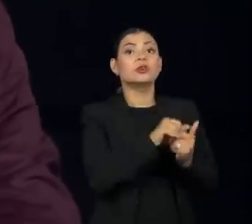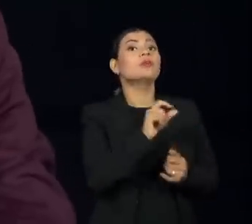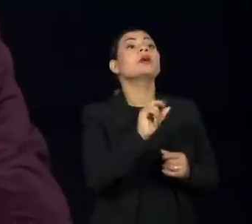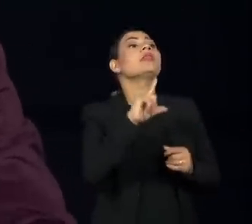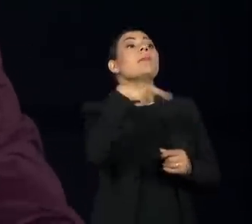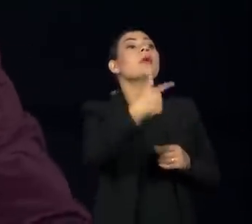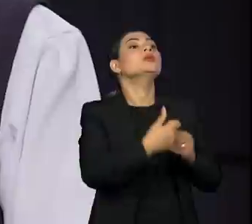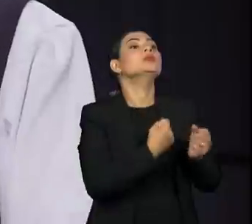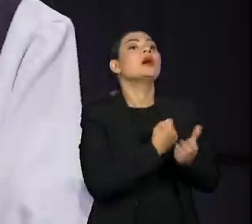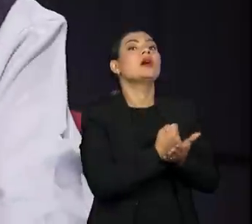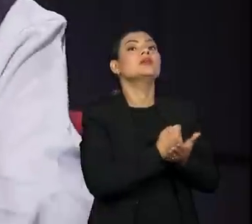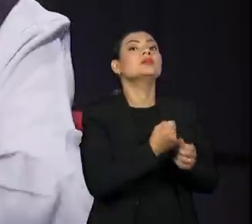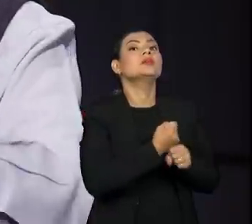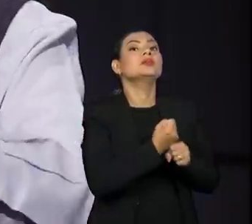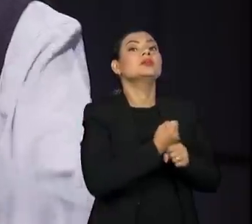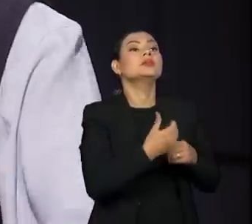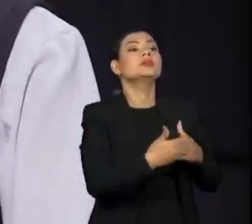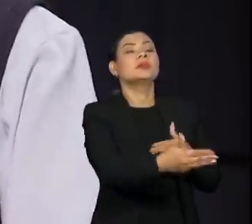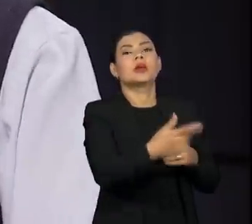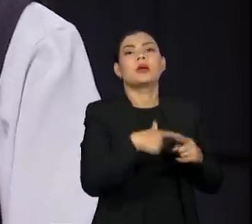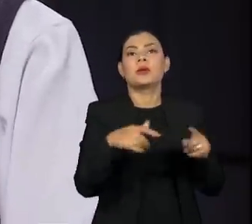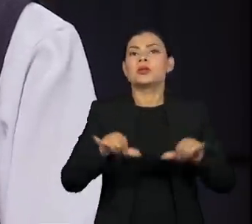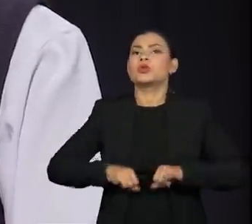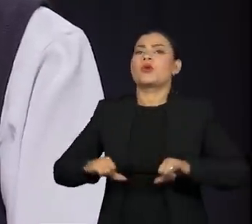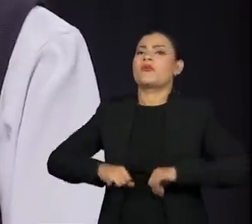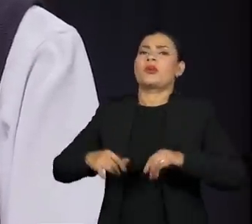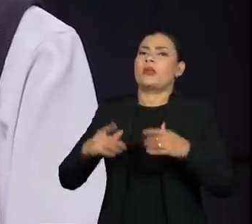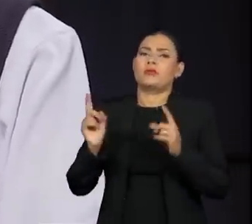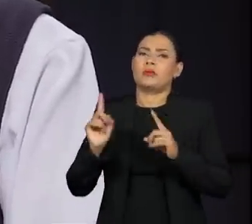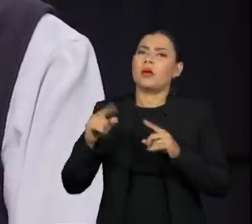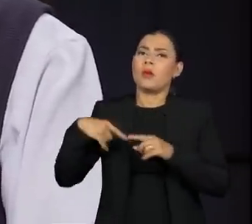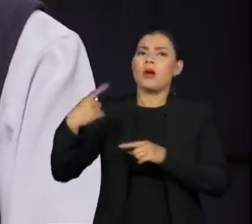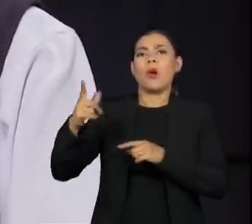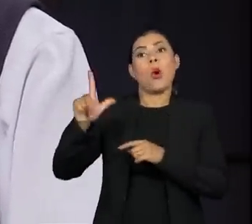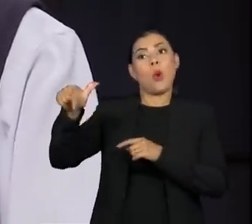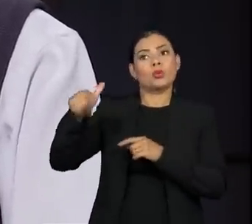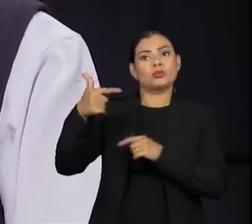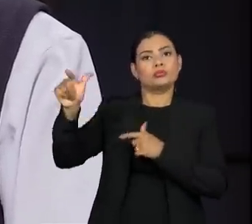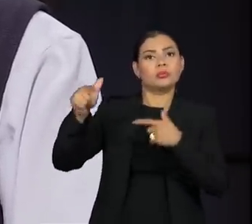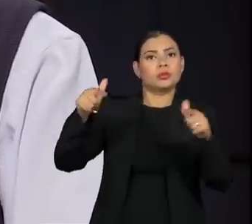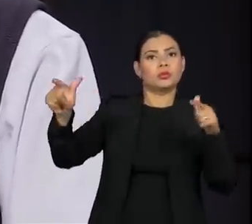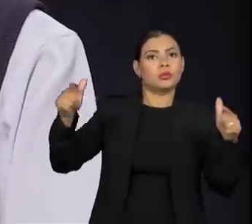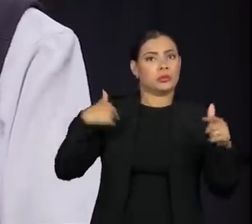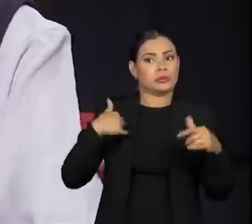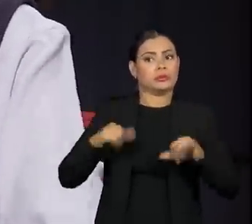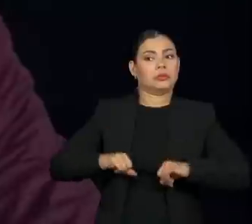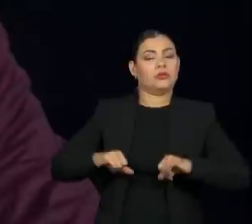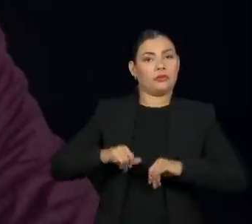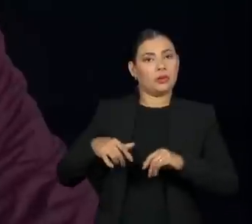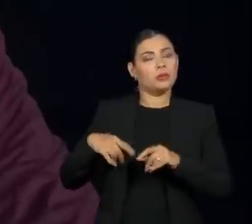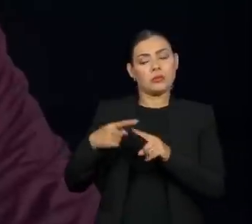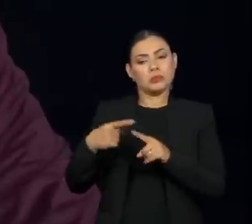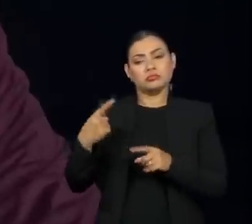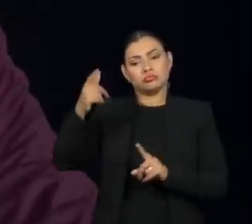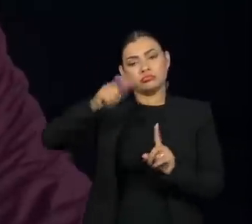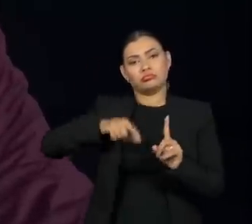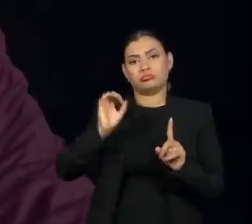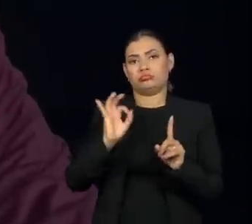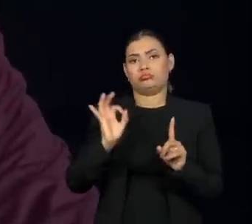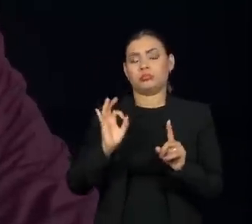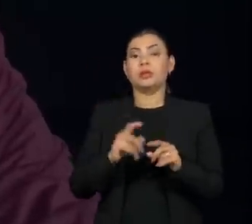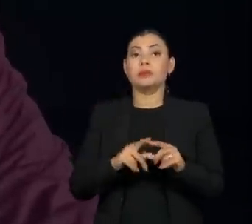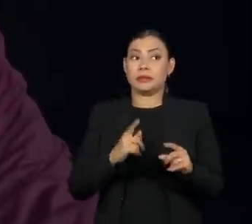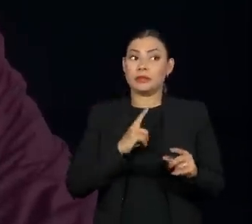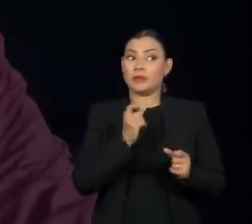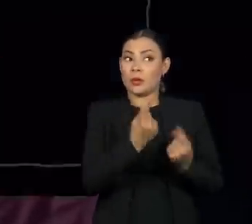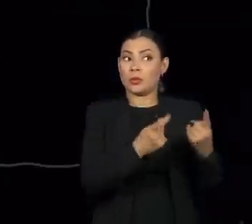quanto tempo depois né mas ele não chegou a sua foi grandes danos aí não foi como outros que foram devidamente cozinhados Teve gente que sofreu um